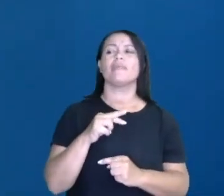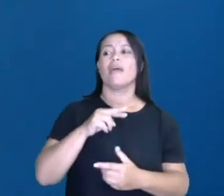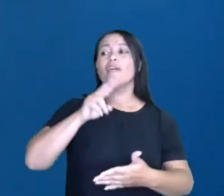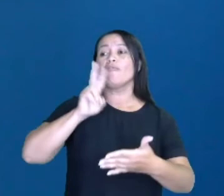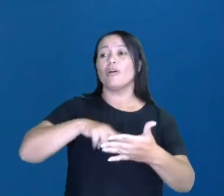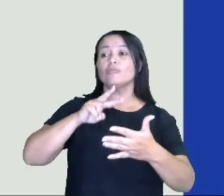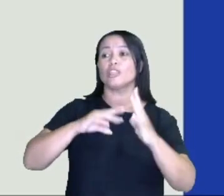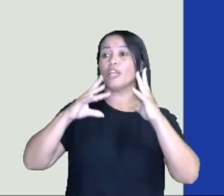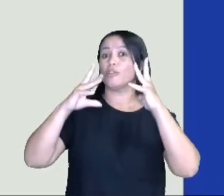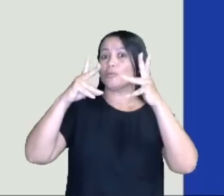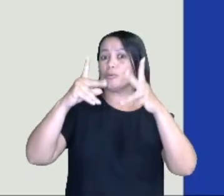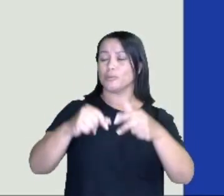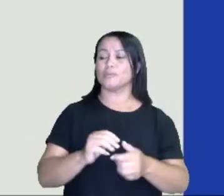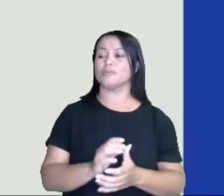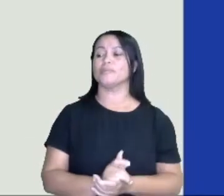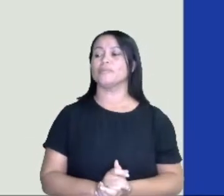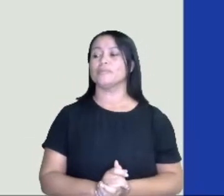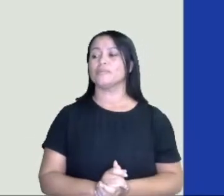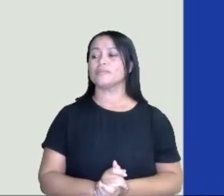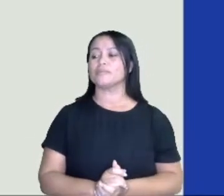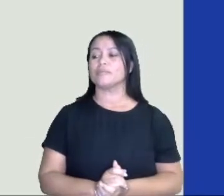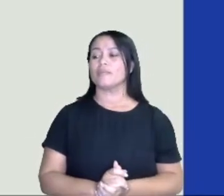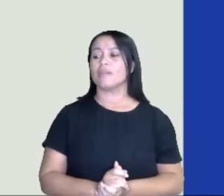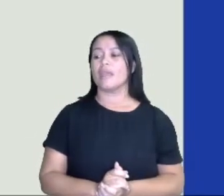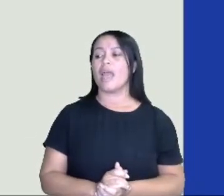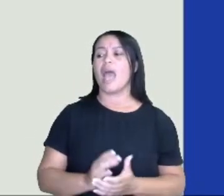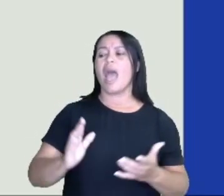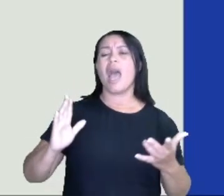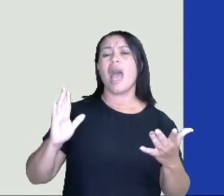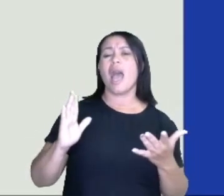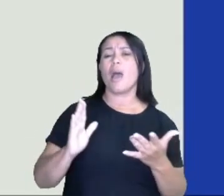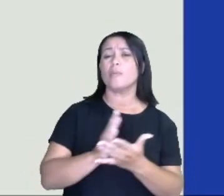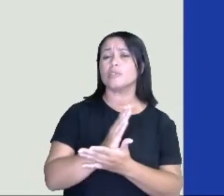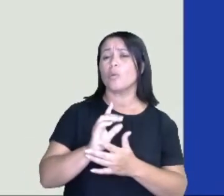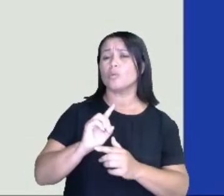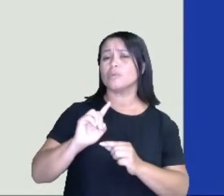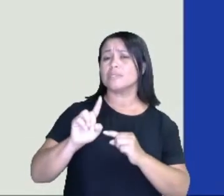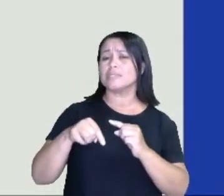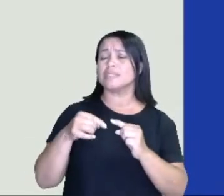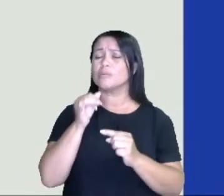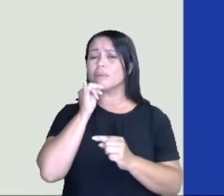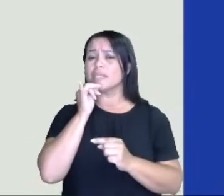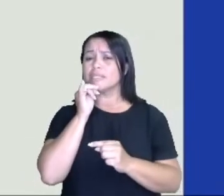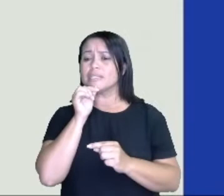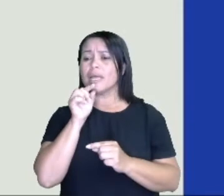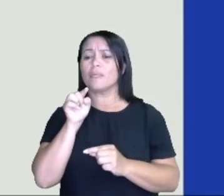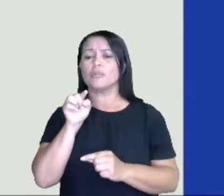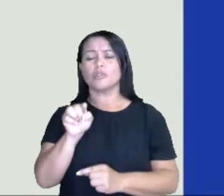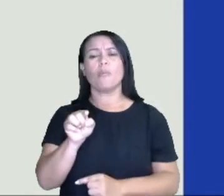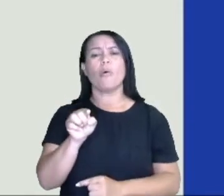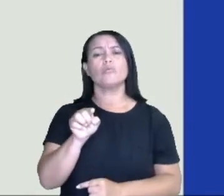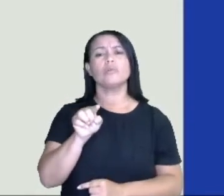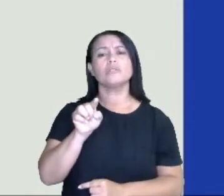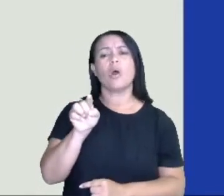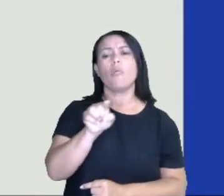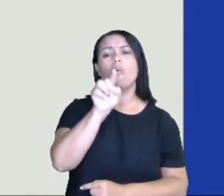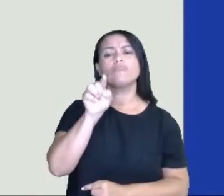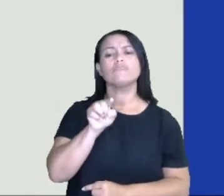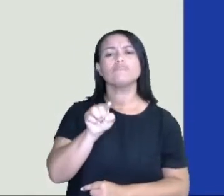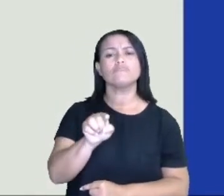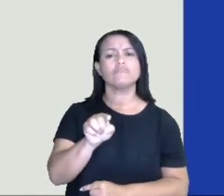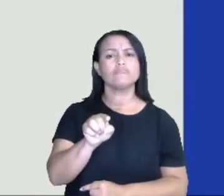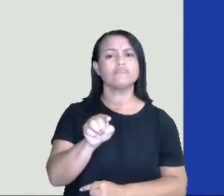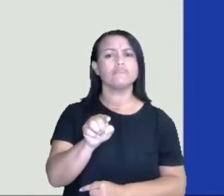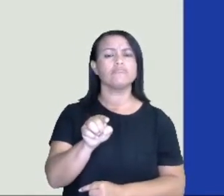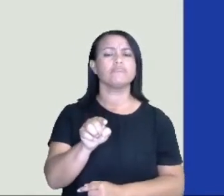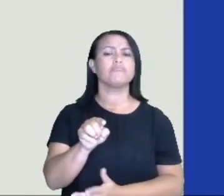por completo, correto? Após alguns sinais de pontuação, tais como ponto de interrogação sem